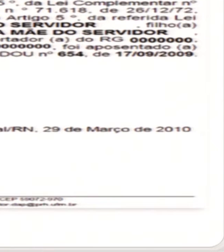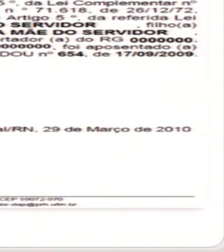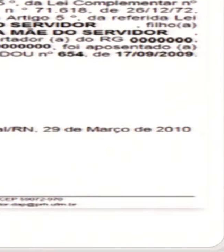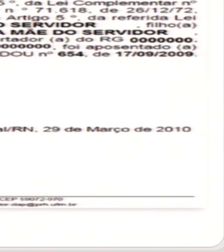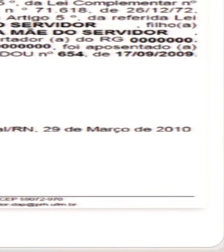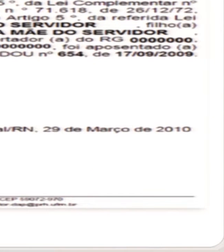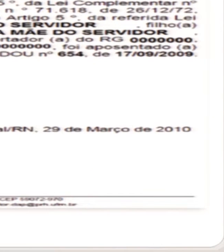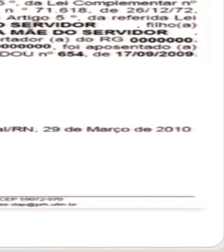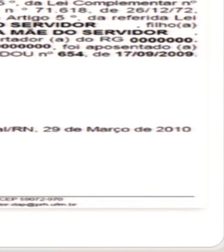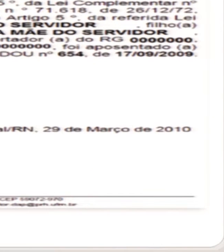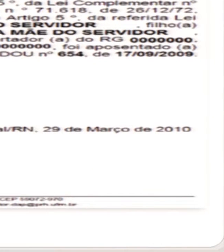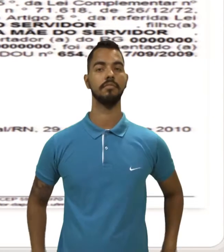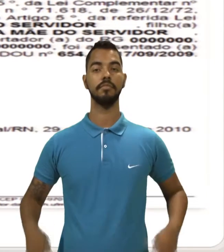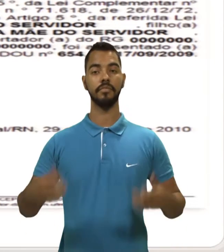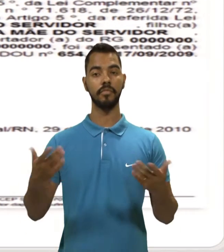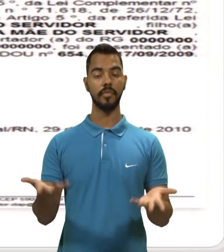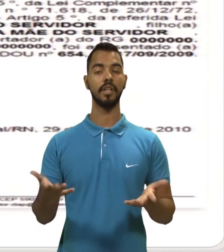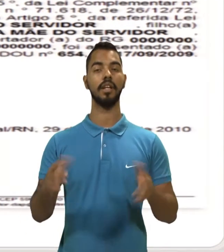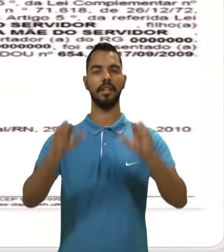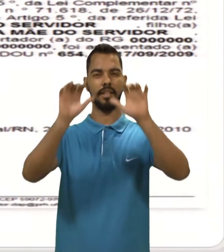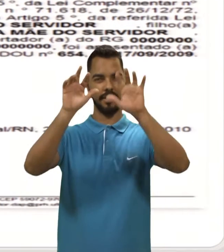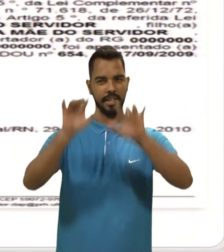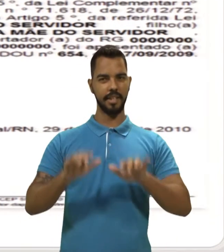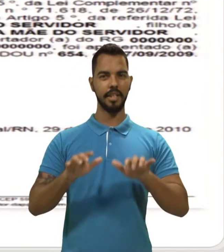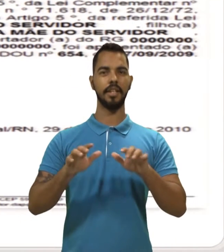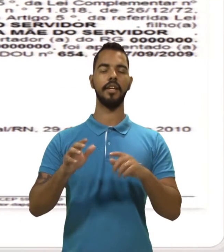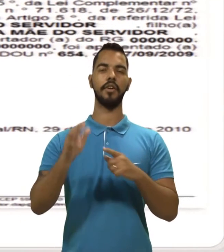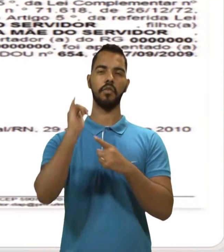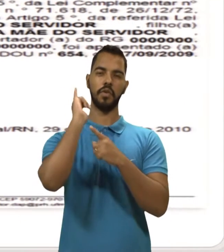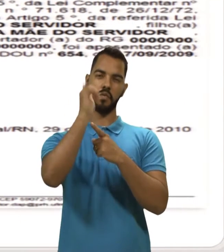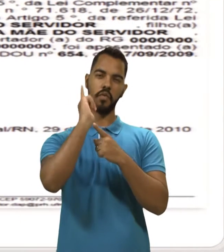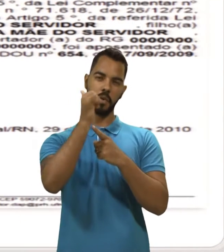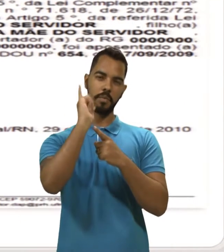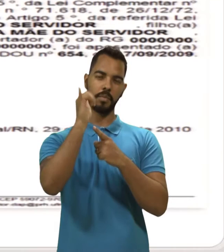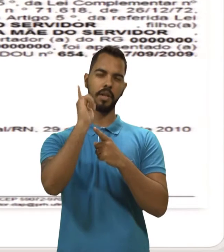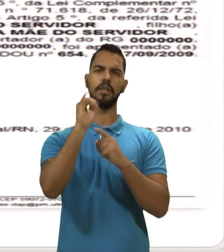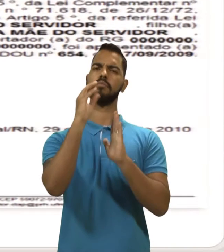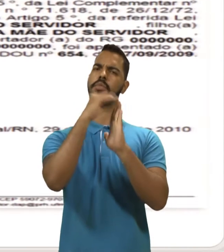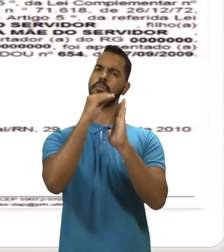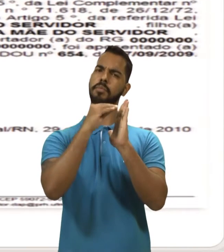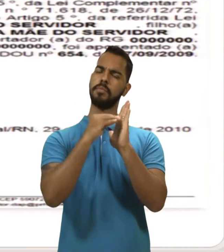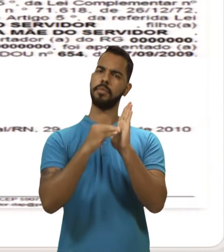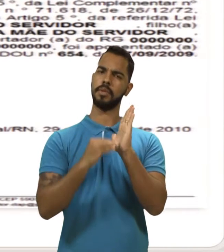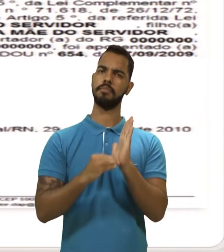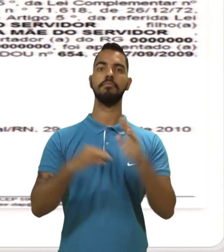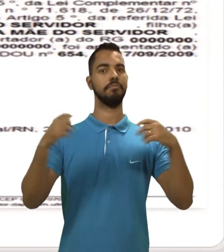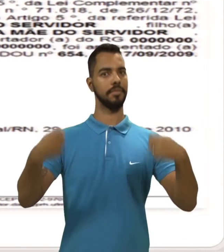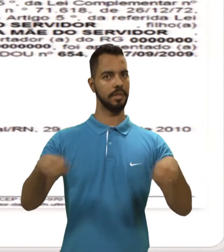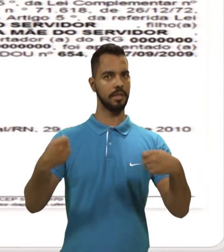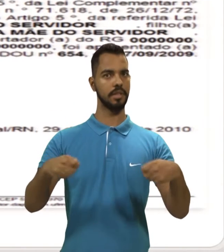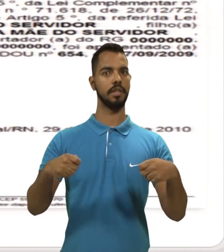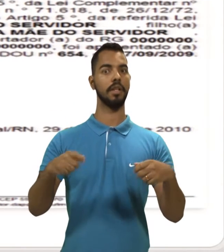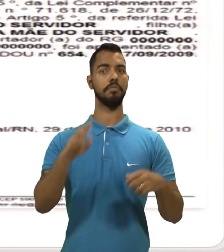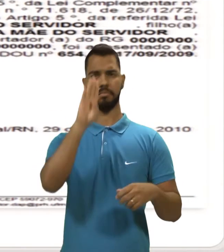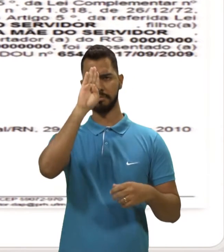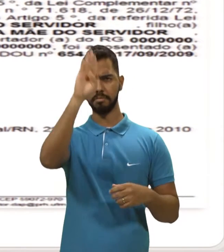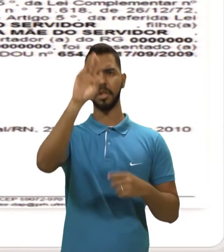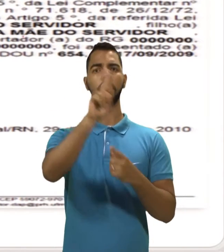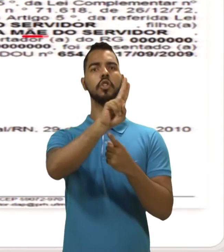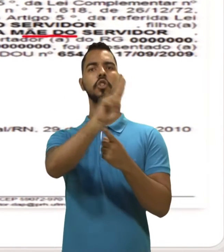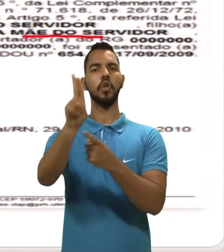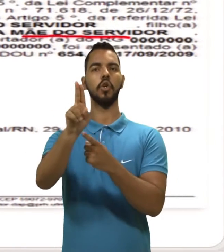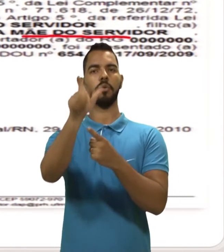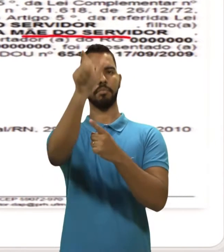declaração. No final dessa declaração, contendo todas as informações, inclusive nome do